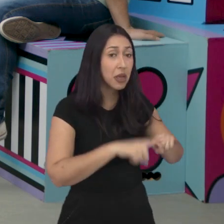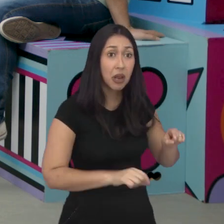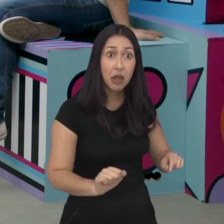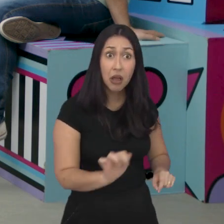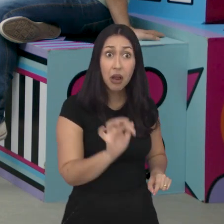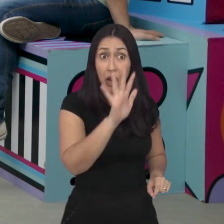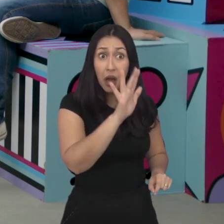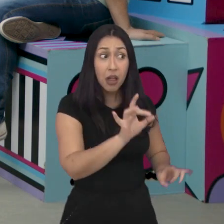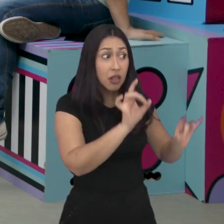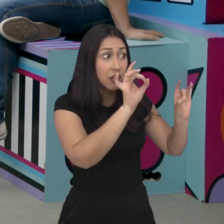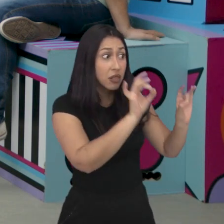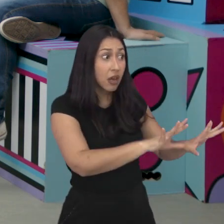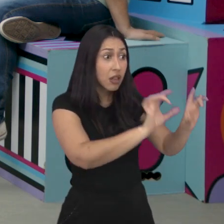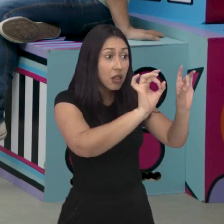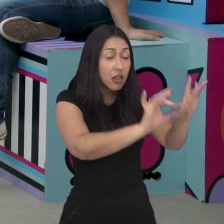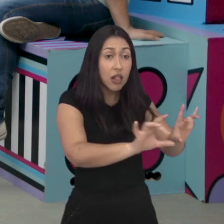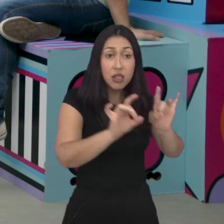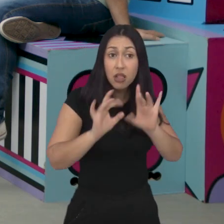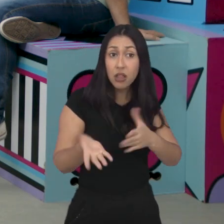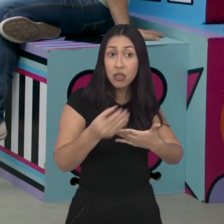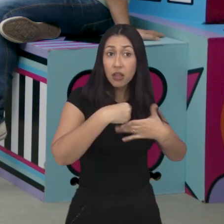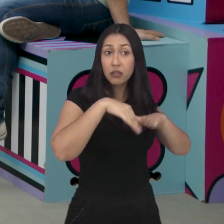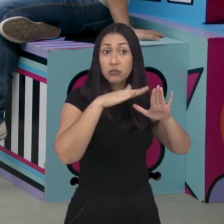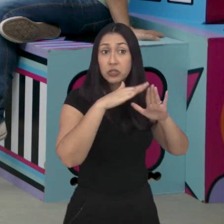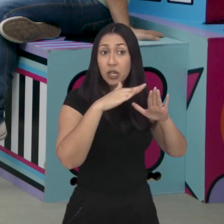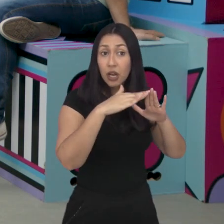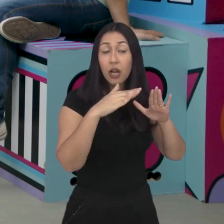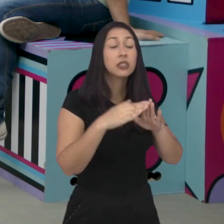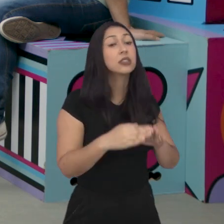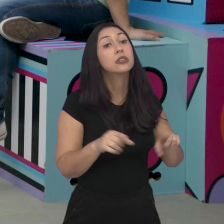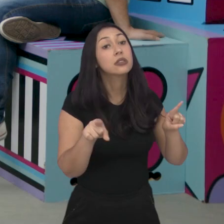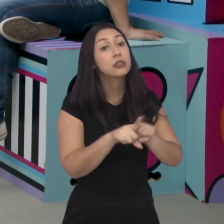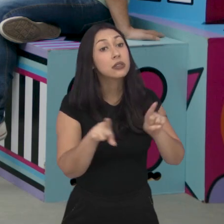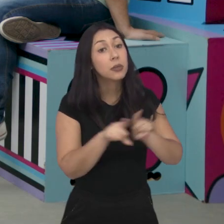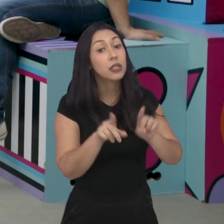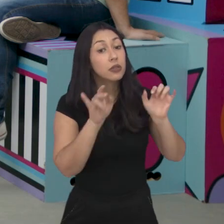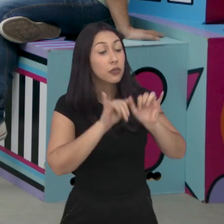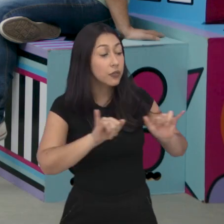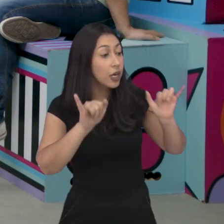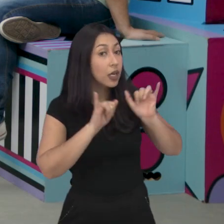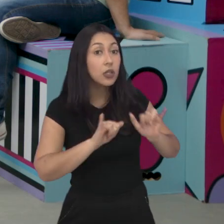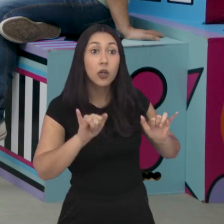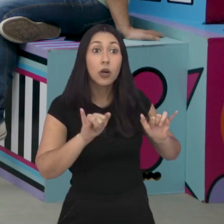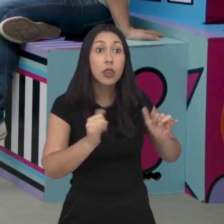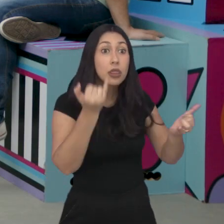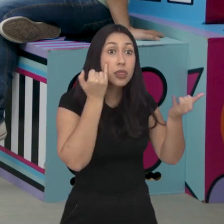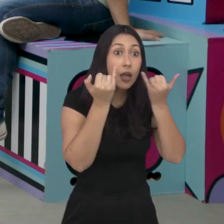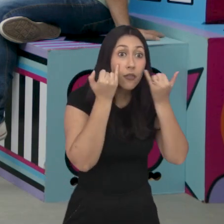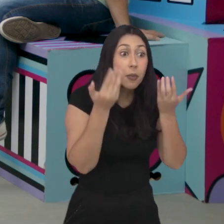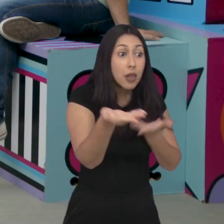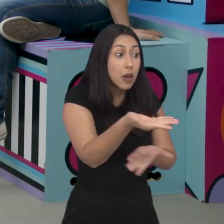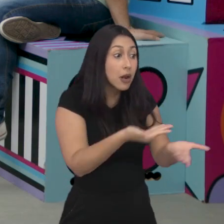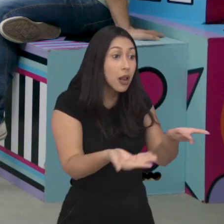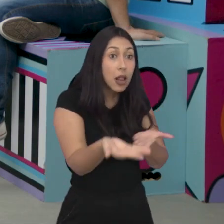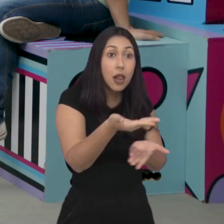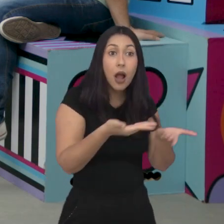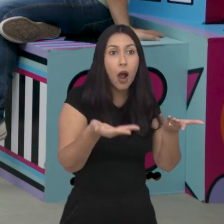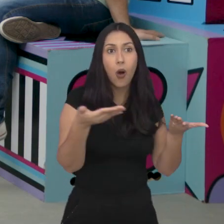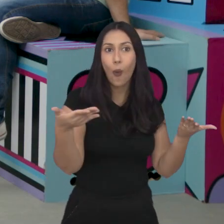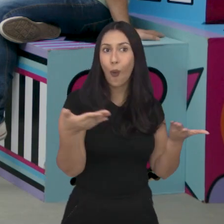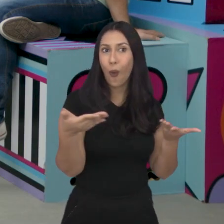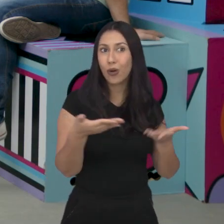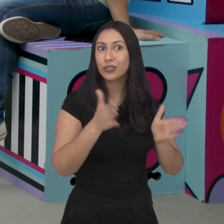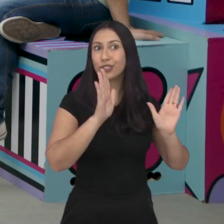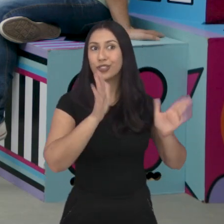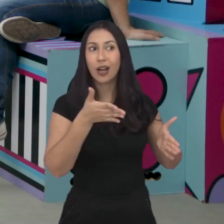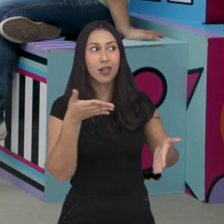sendo desperdiçados todos os dias nas nossas casas. Ainda, né, a gente falou sobre o compartilhamento de informações, como